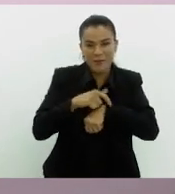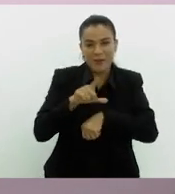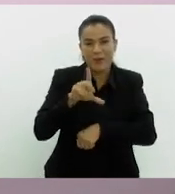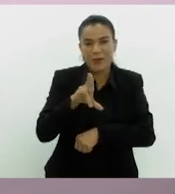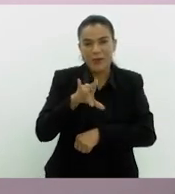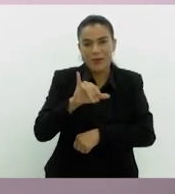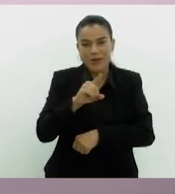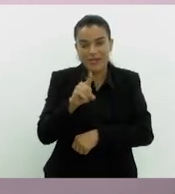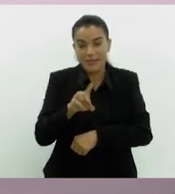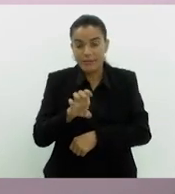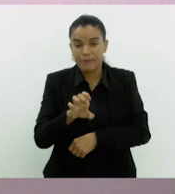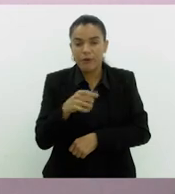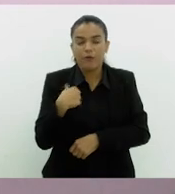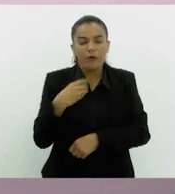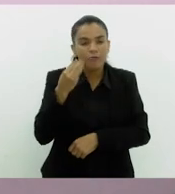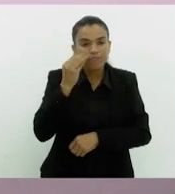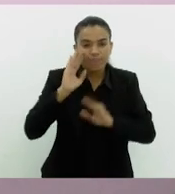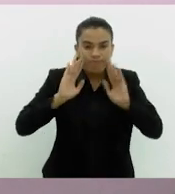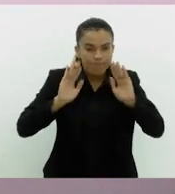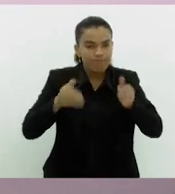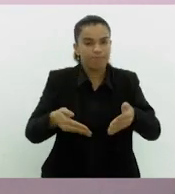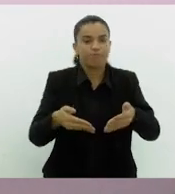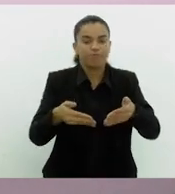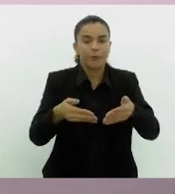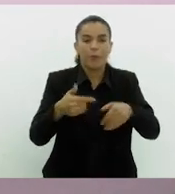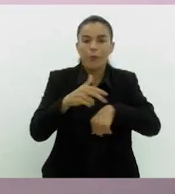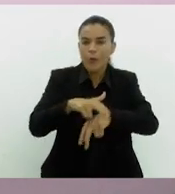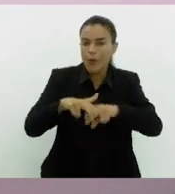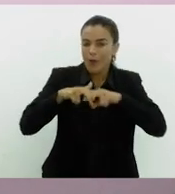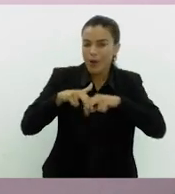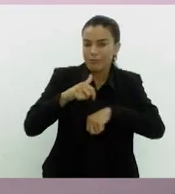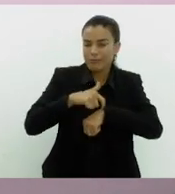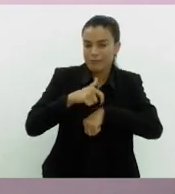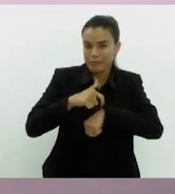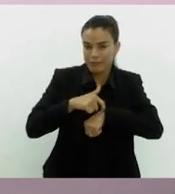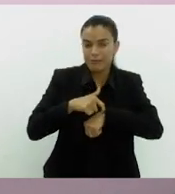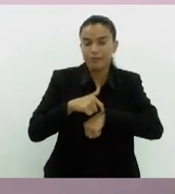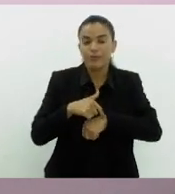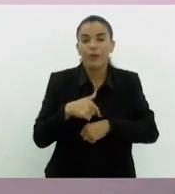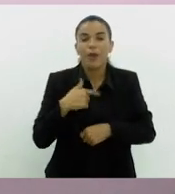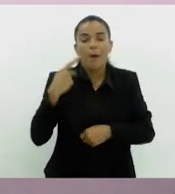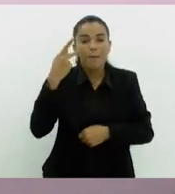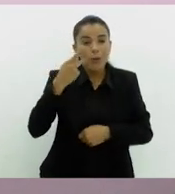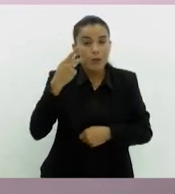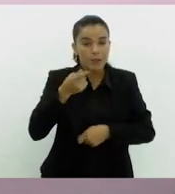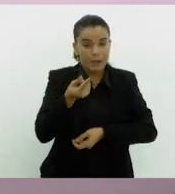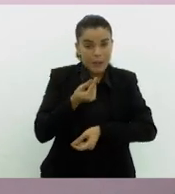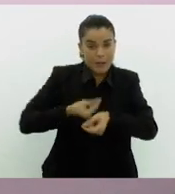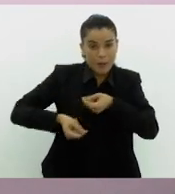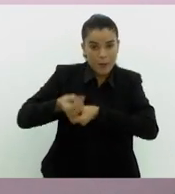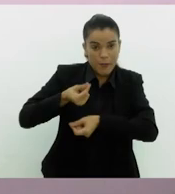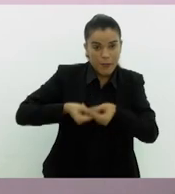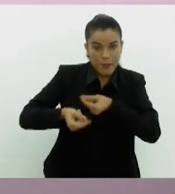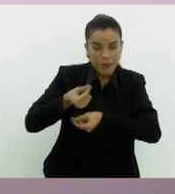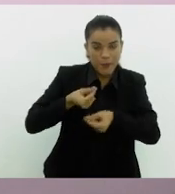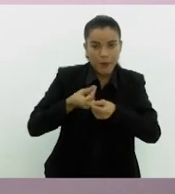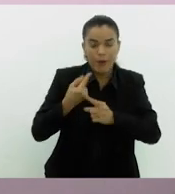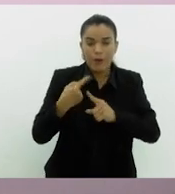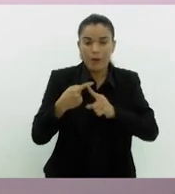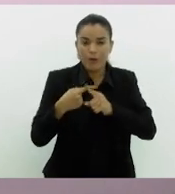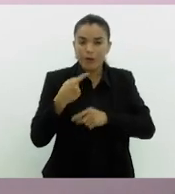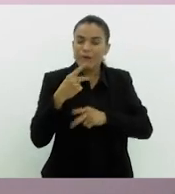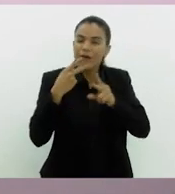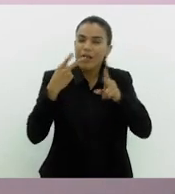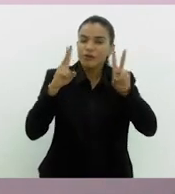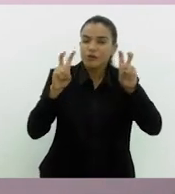Eu queria me dedicar, já que tenho pouco tempo, aos cuidados como uma política econômica. Para mim, os cuidados são